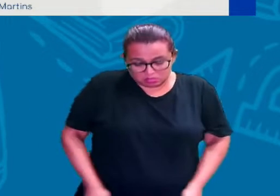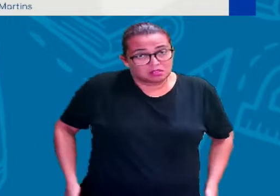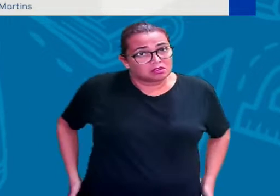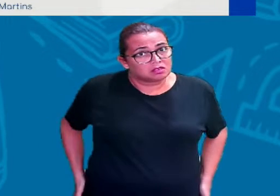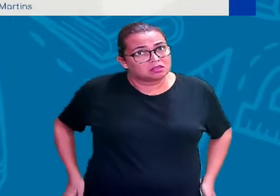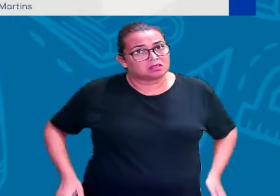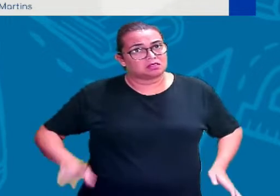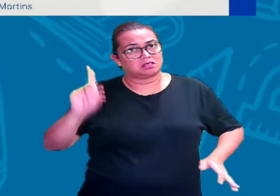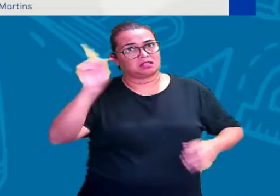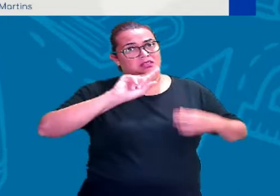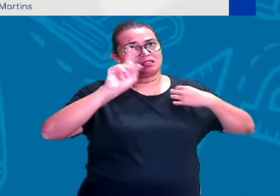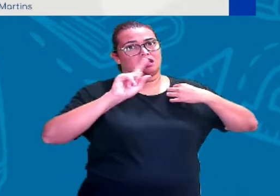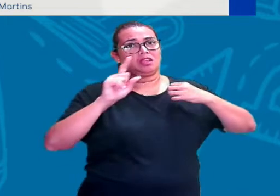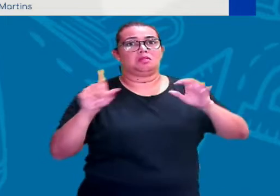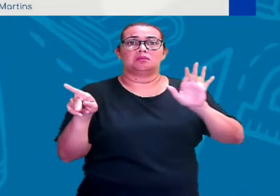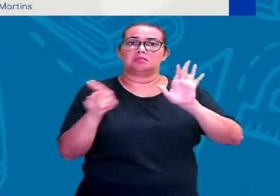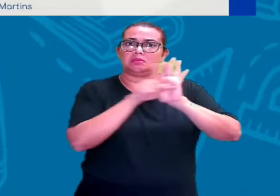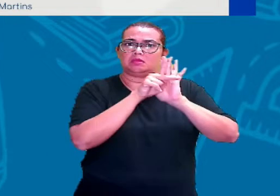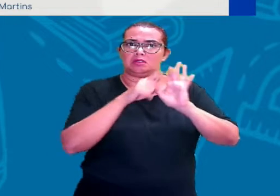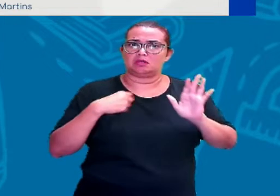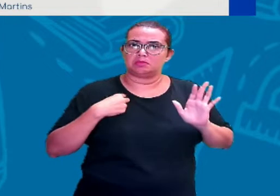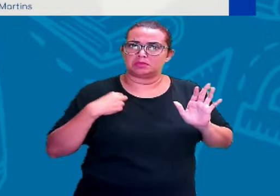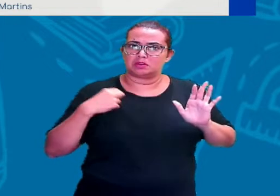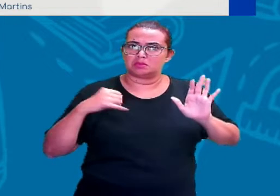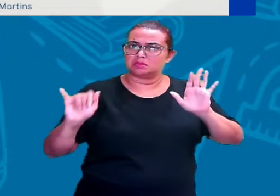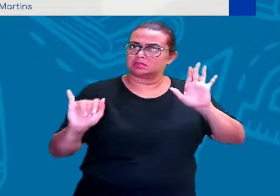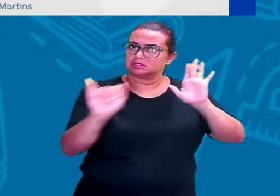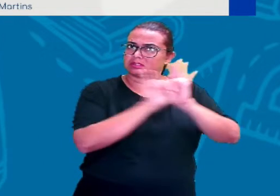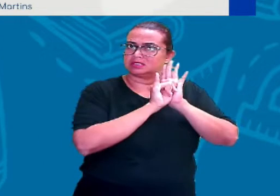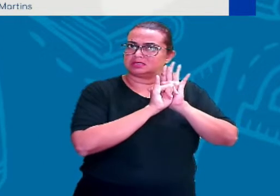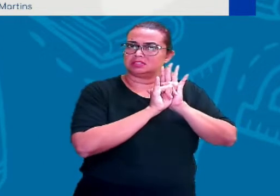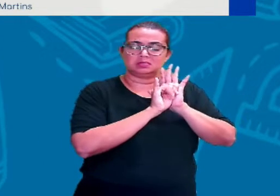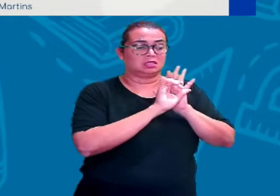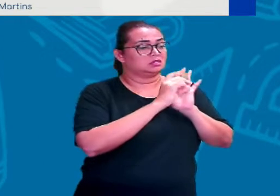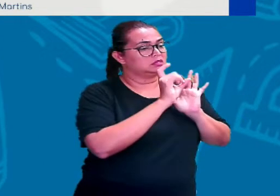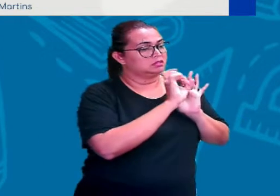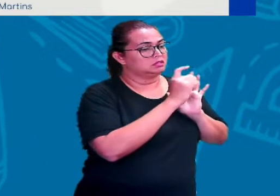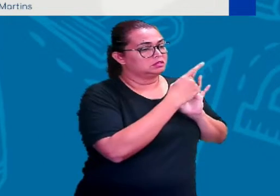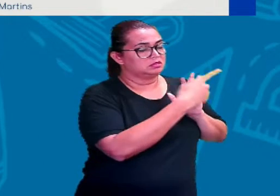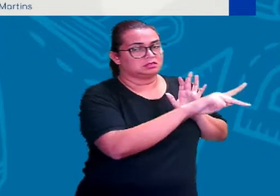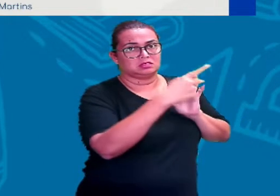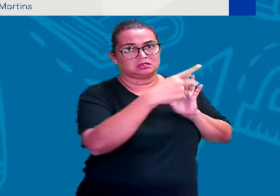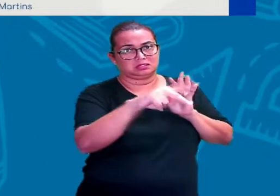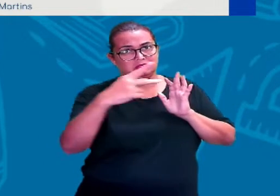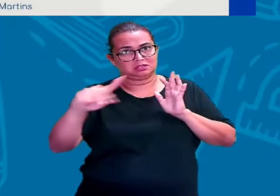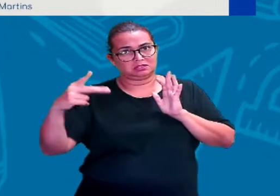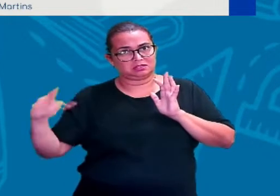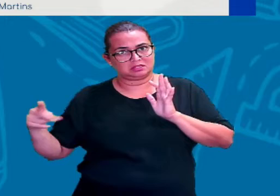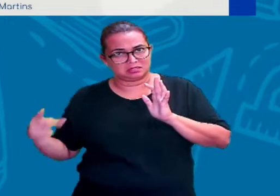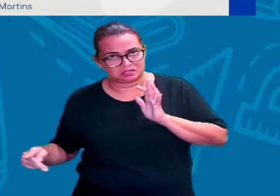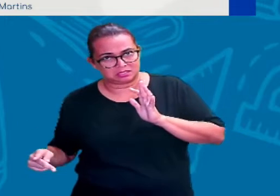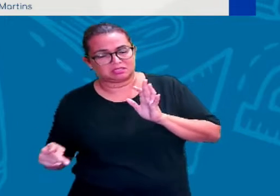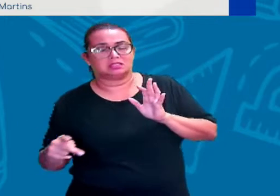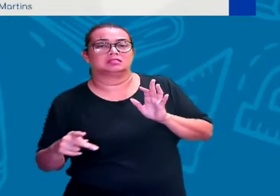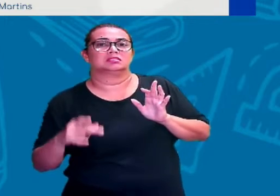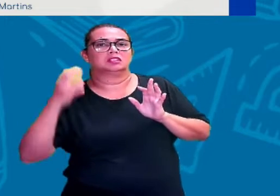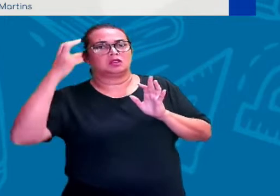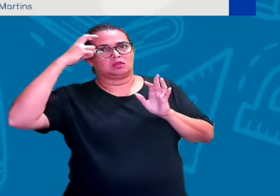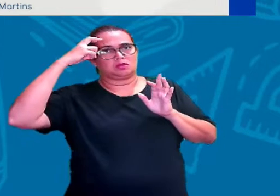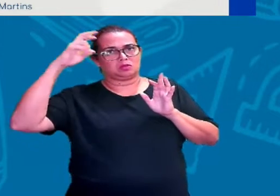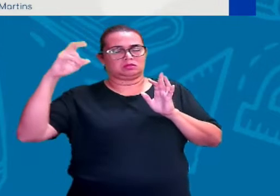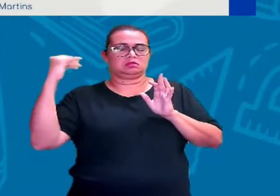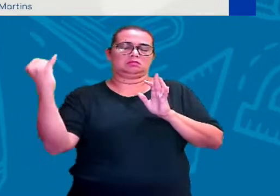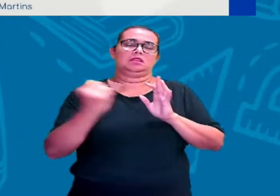é fantasia, tá? É uma identidade, né? É uma identidade étnico-cultural, tá? Então é